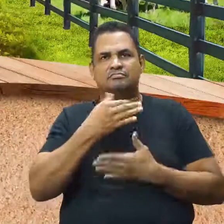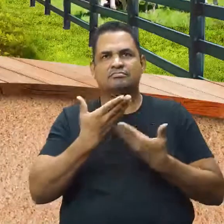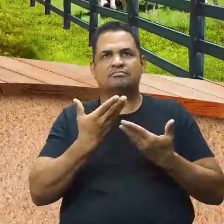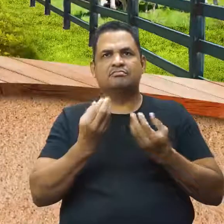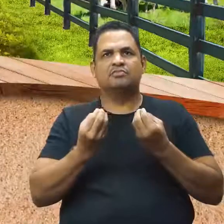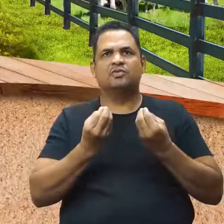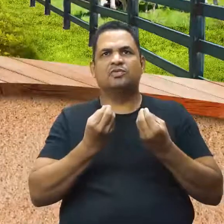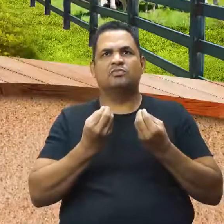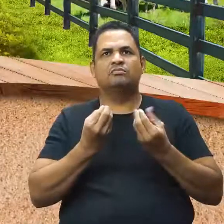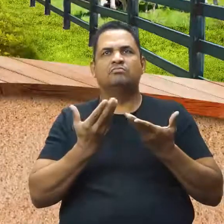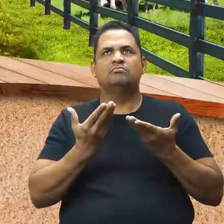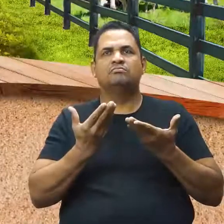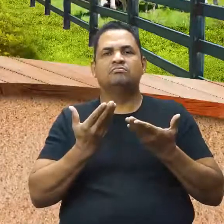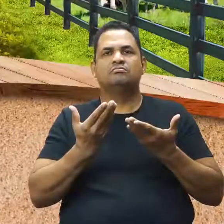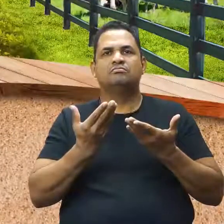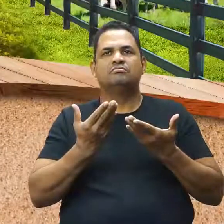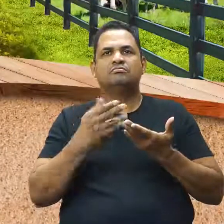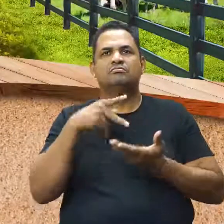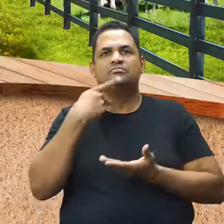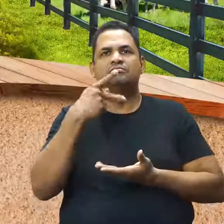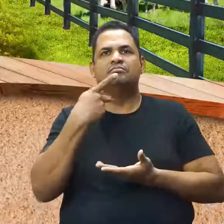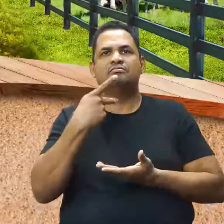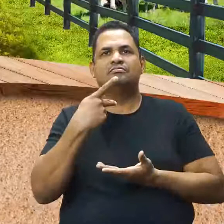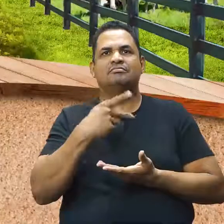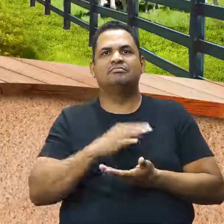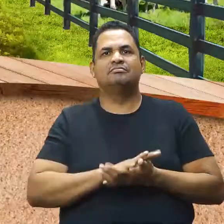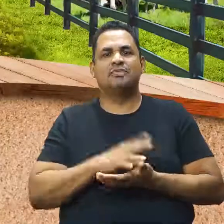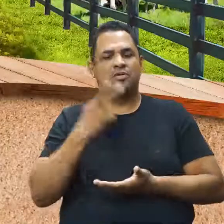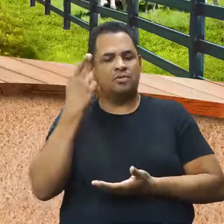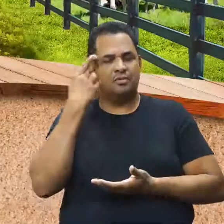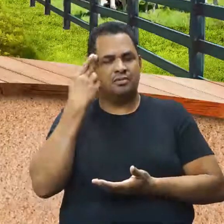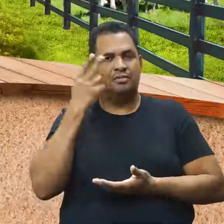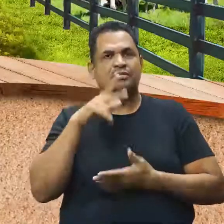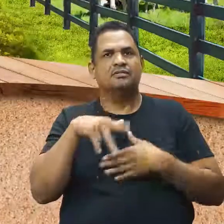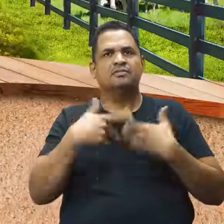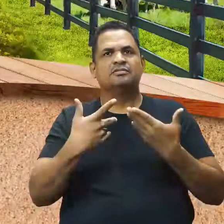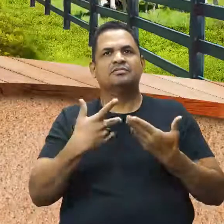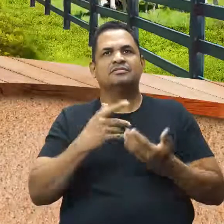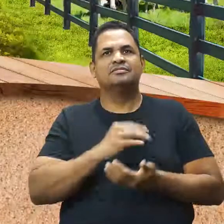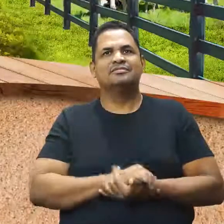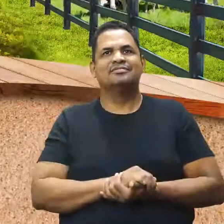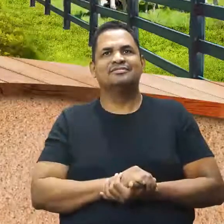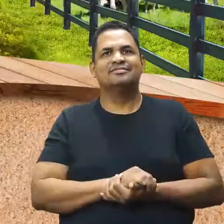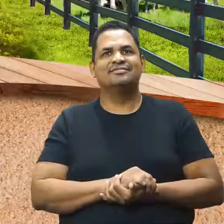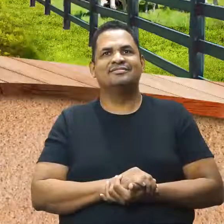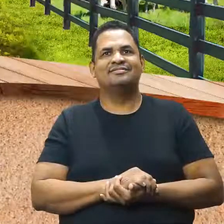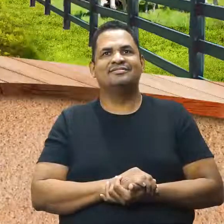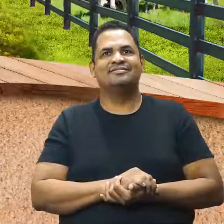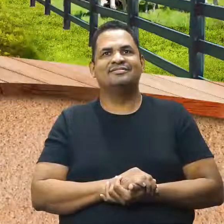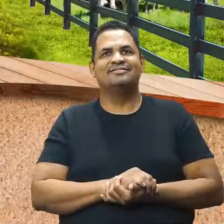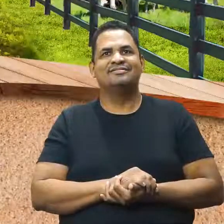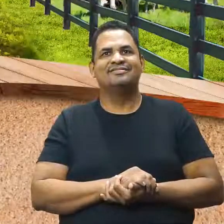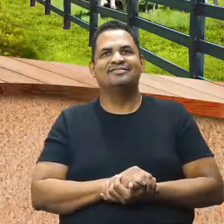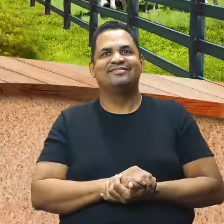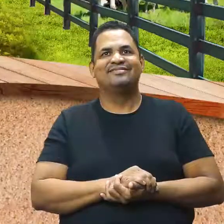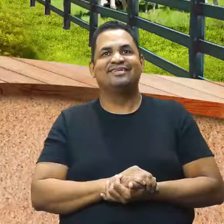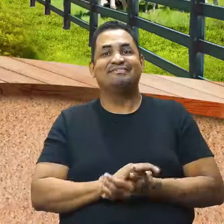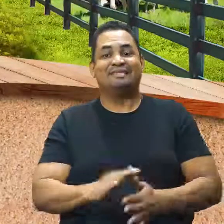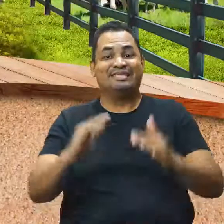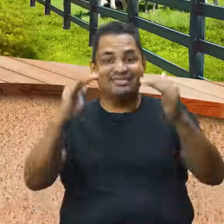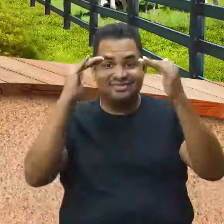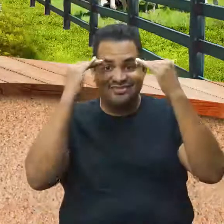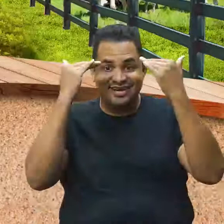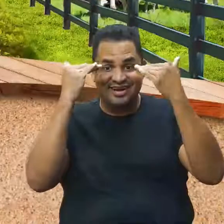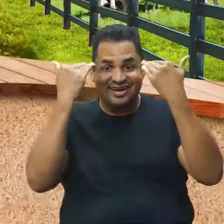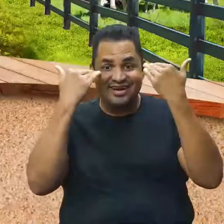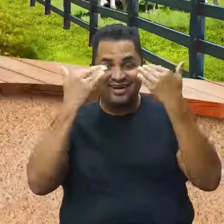como seria... eu falando assim, normal, como eu estou falando, e quando eu falo assim, ó, presta atenção,